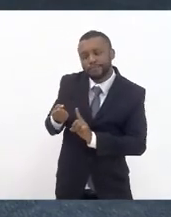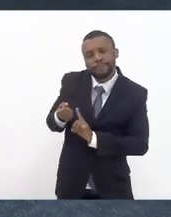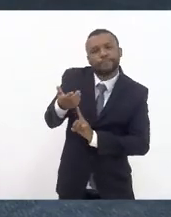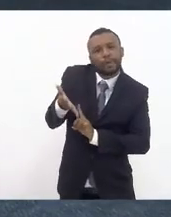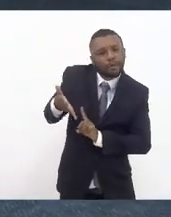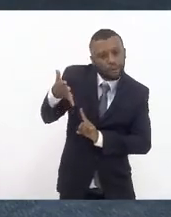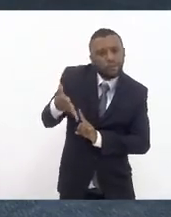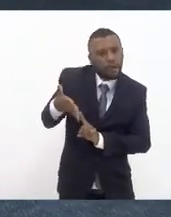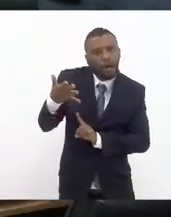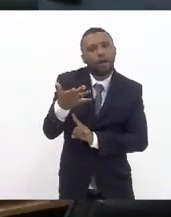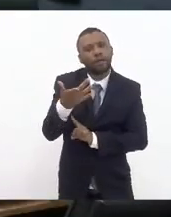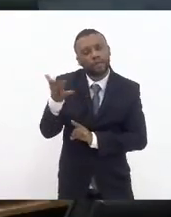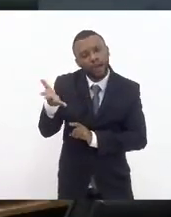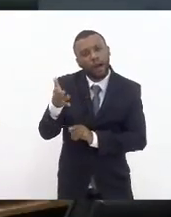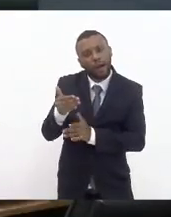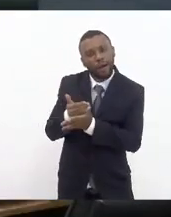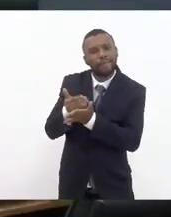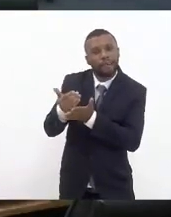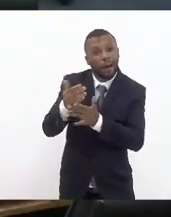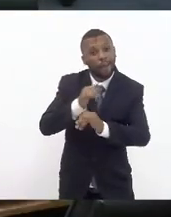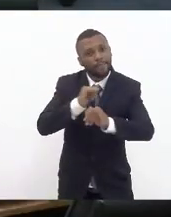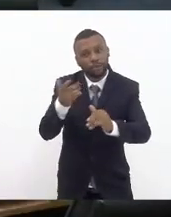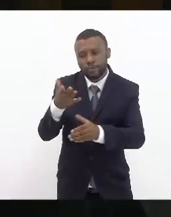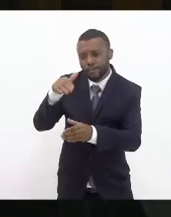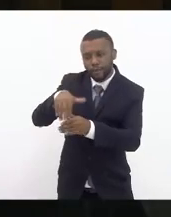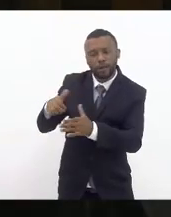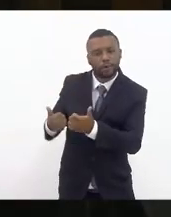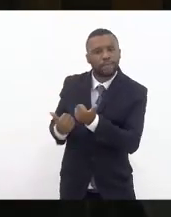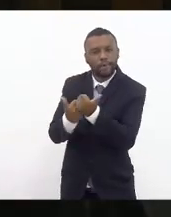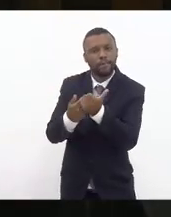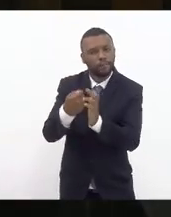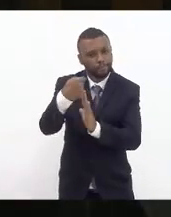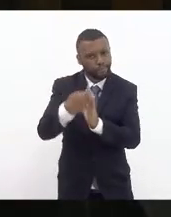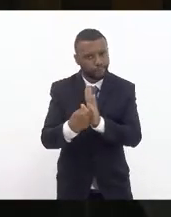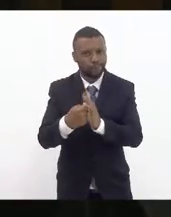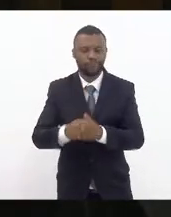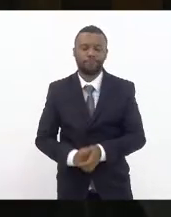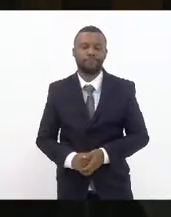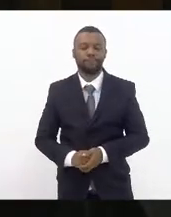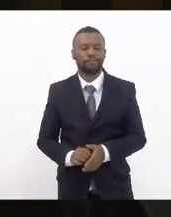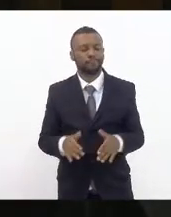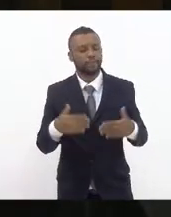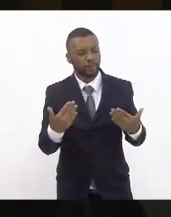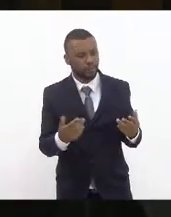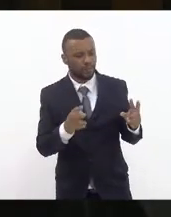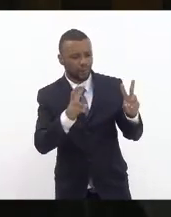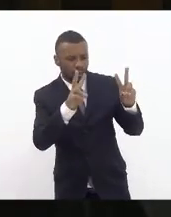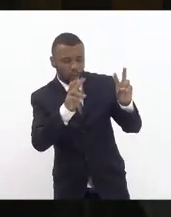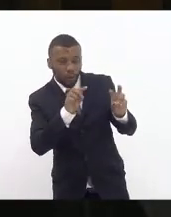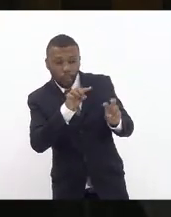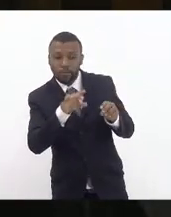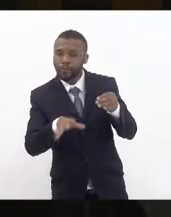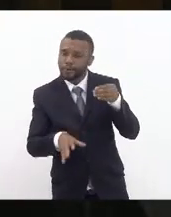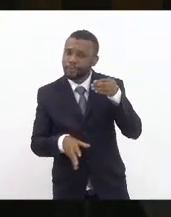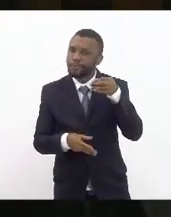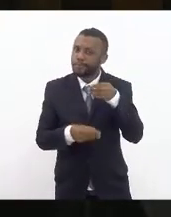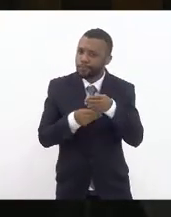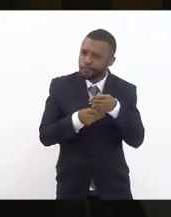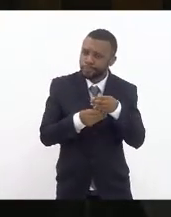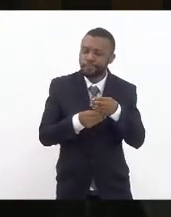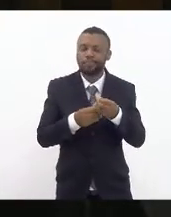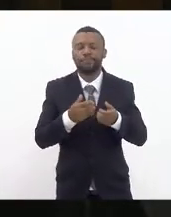meu voto favorável à matéria. Deputado Valdec Carneiro, consoante o seu aparte, eu